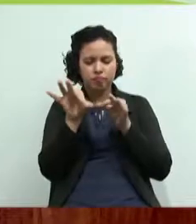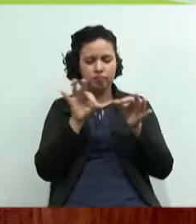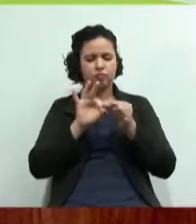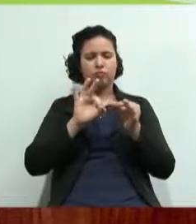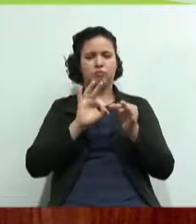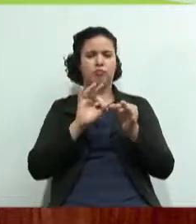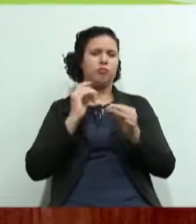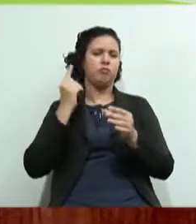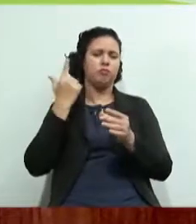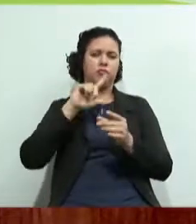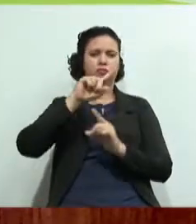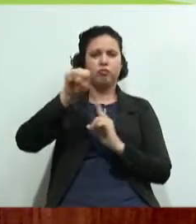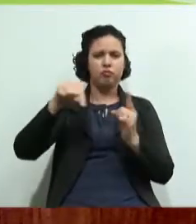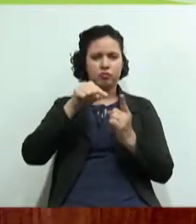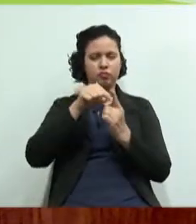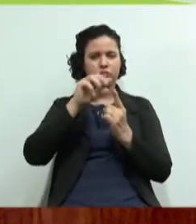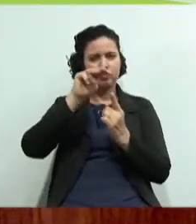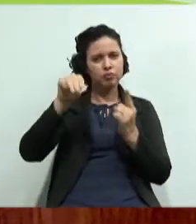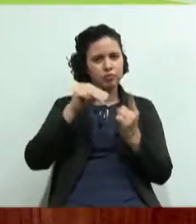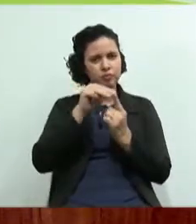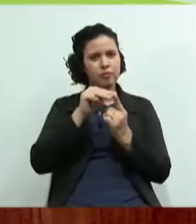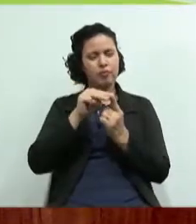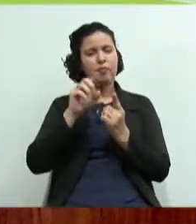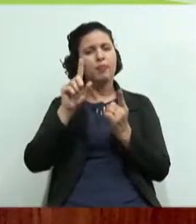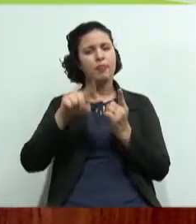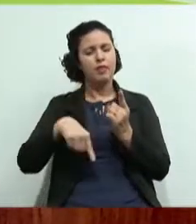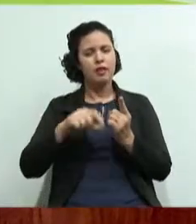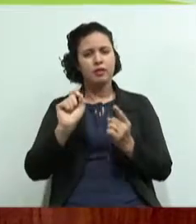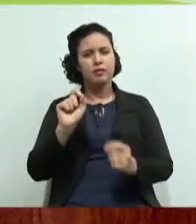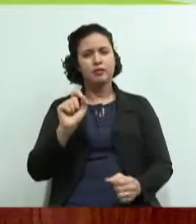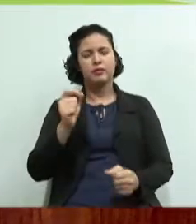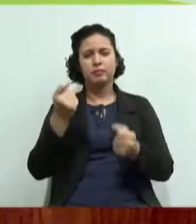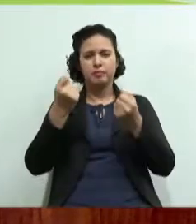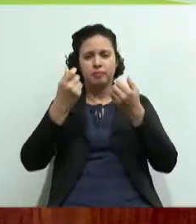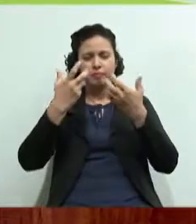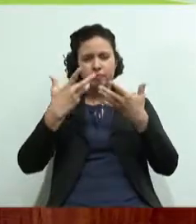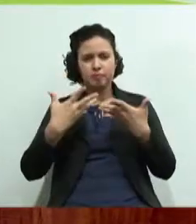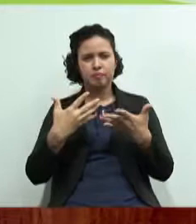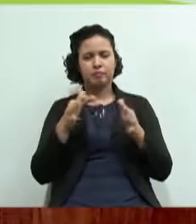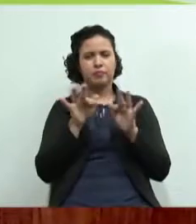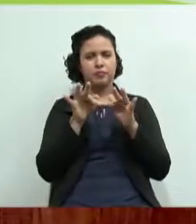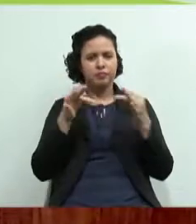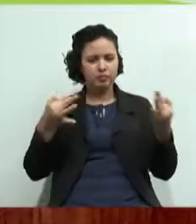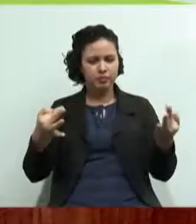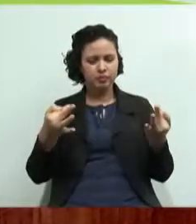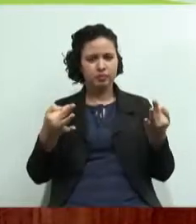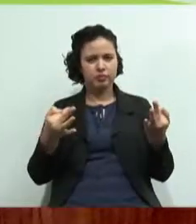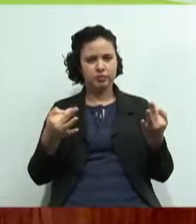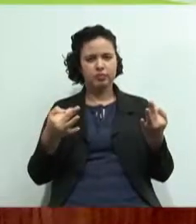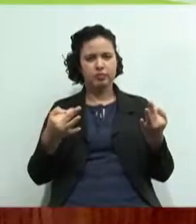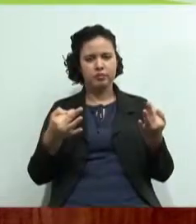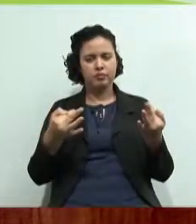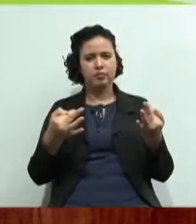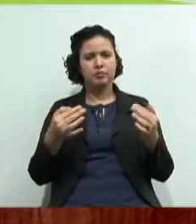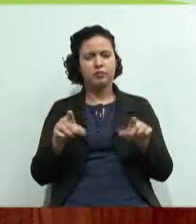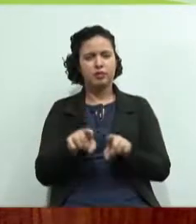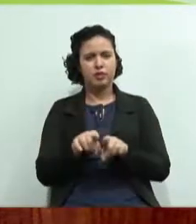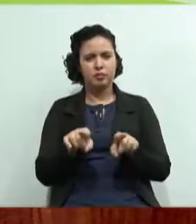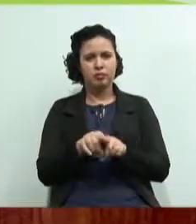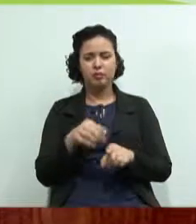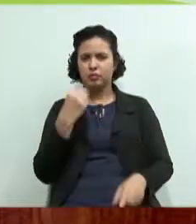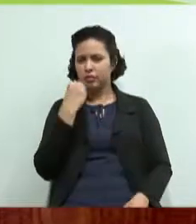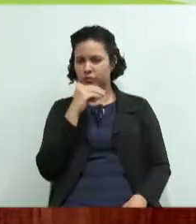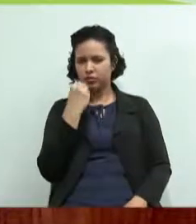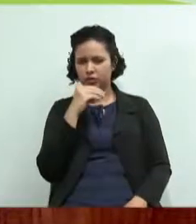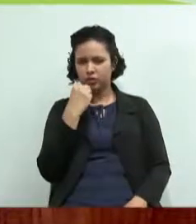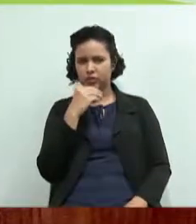seus objetivos, das suas metas. Isso de maneira bem simplória, para devolver a palavra ao professor. E também aproveito aqui a oportunidade